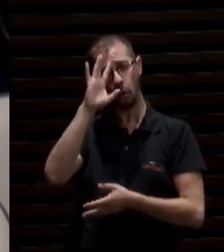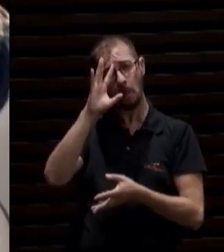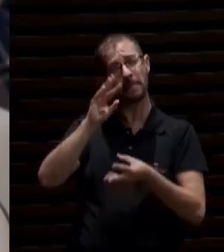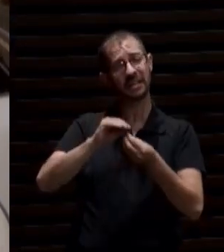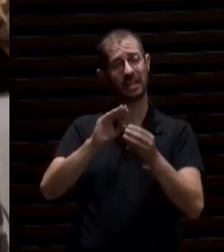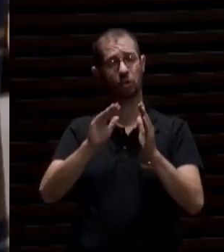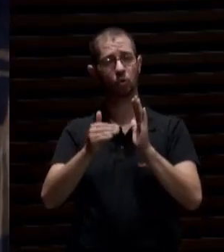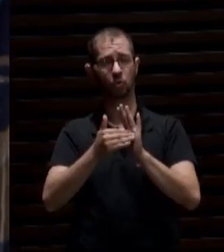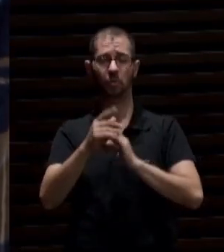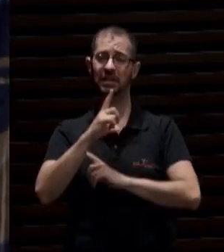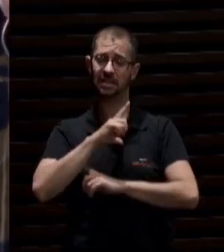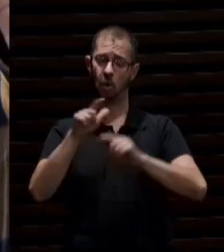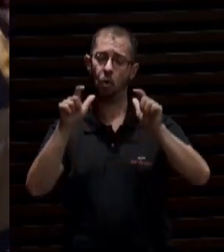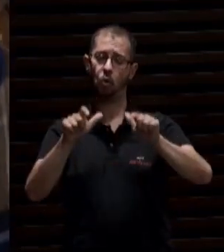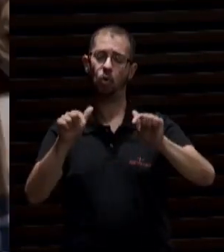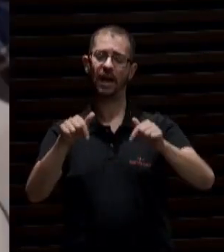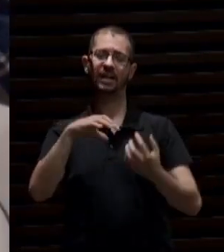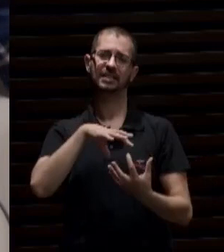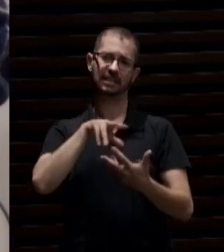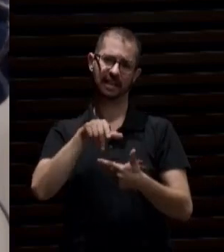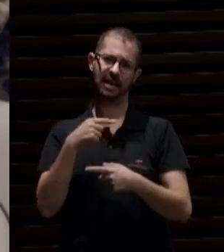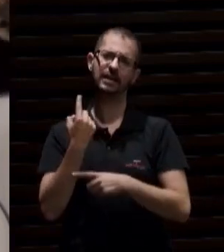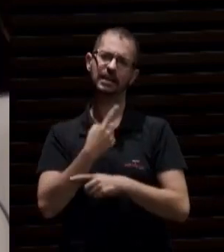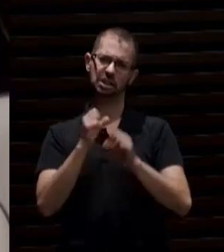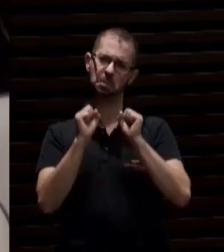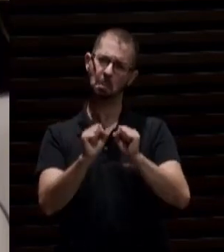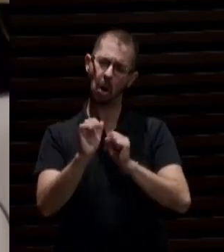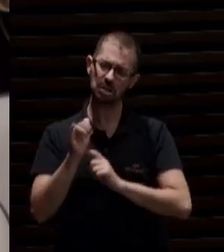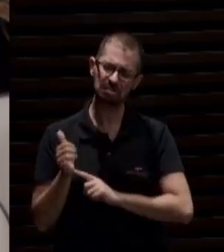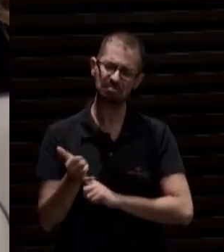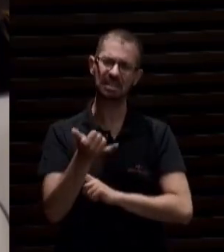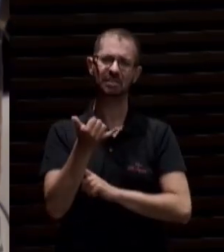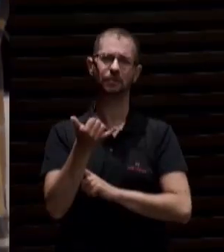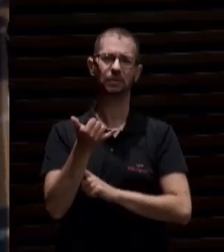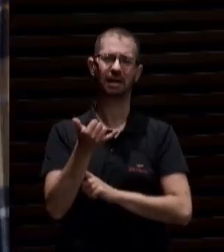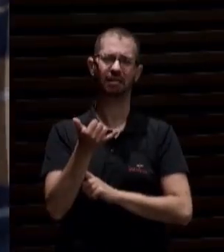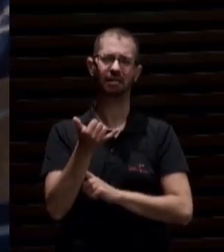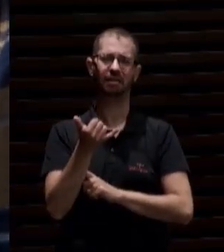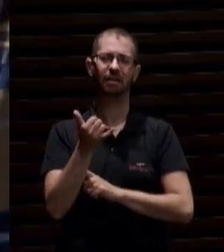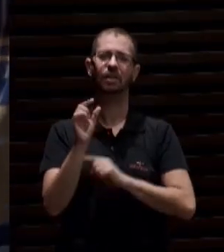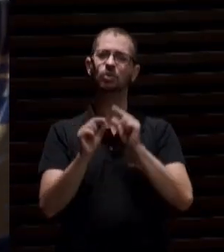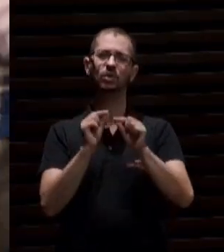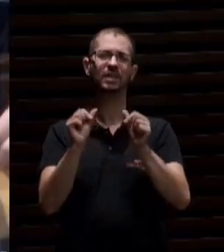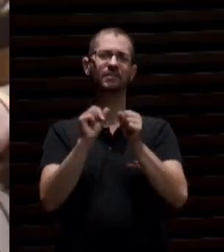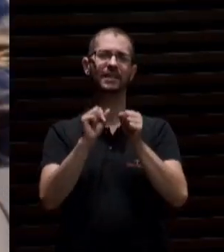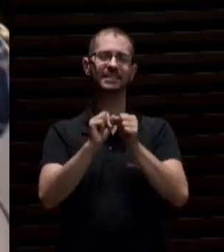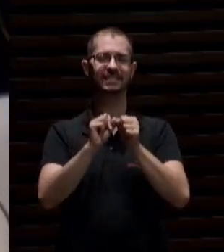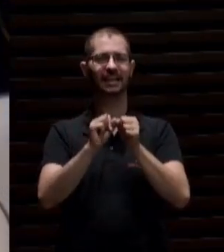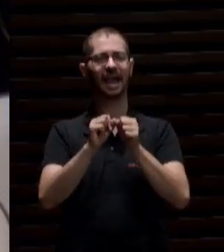um local nessa terra em que nós podemos desfrutar do que vai ser na eternidade, é na